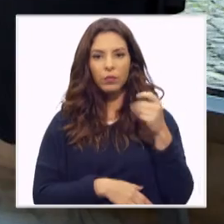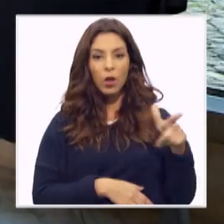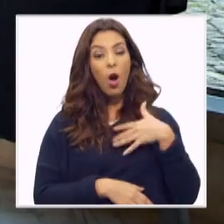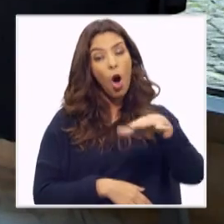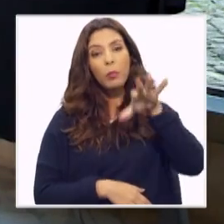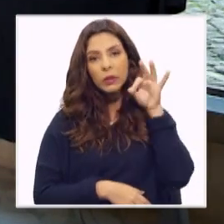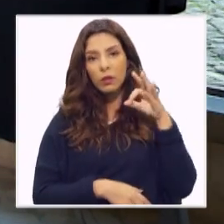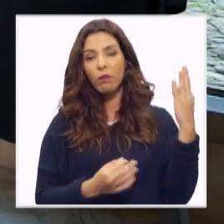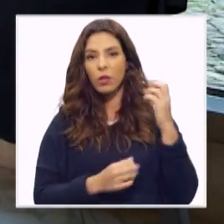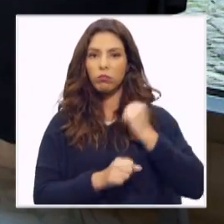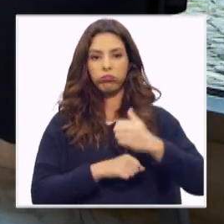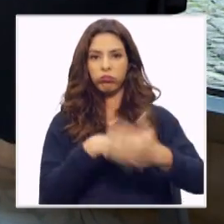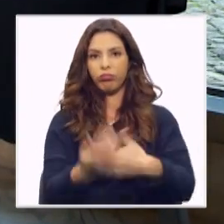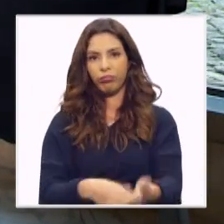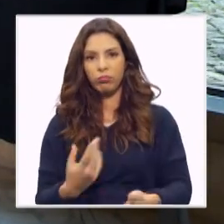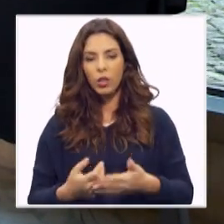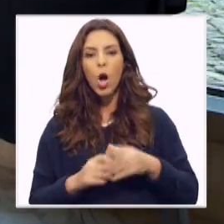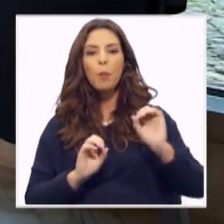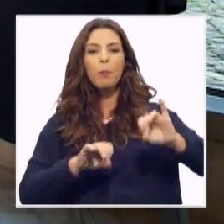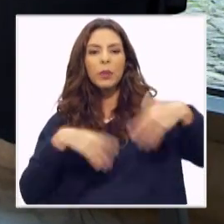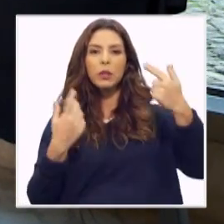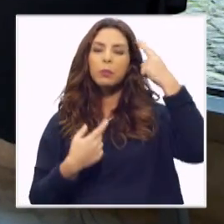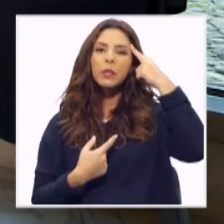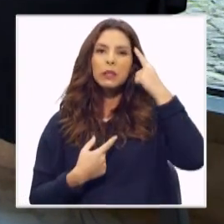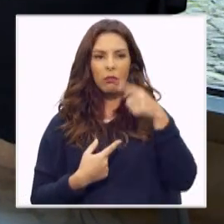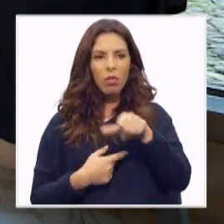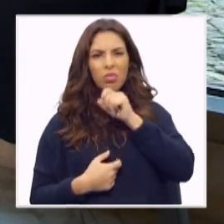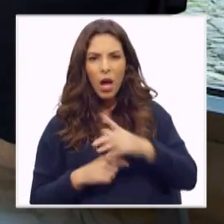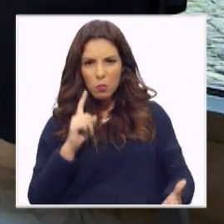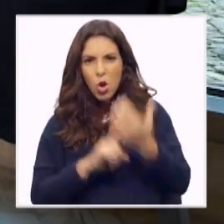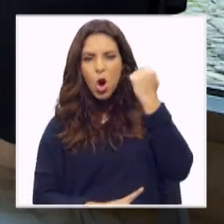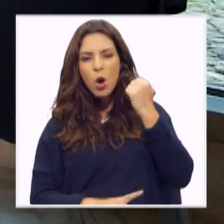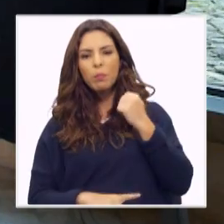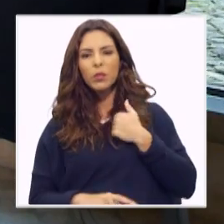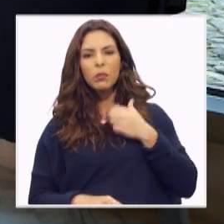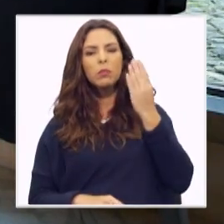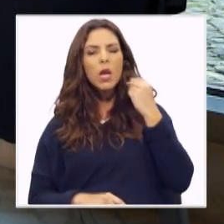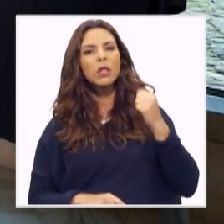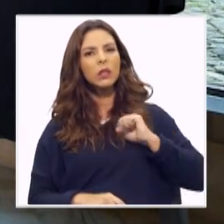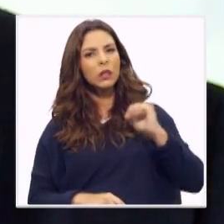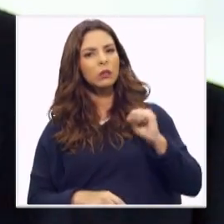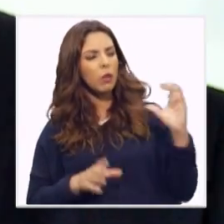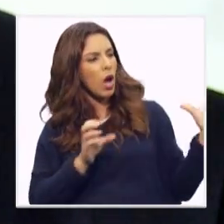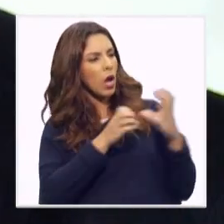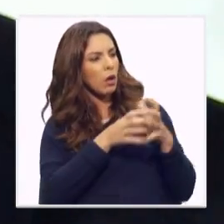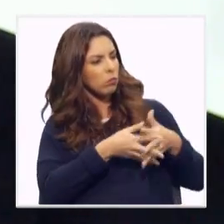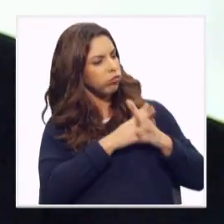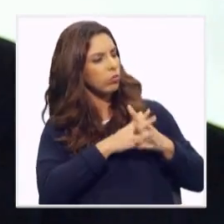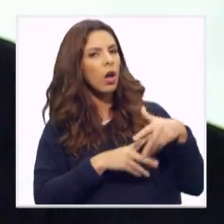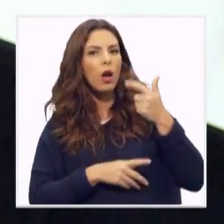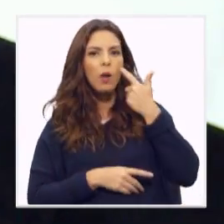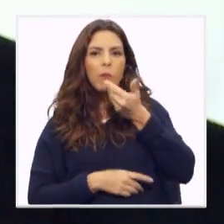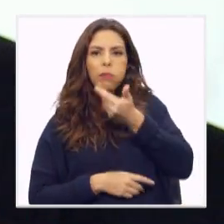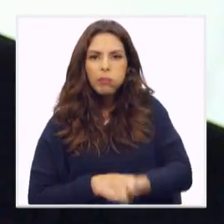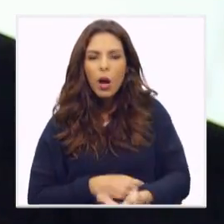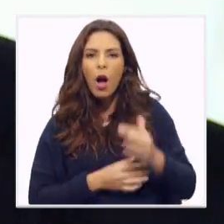que optámos por fazer. E no início, alguém acreditava no potencial da empresa? Sim, eu acho que desde o início nós éramos uma equipa